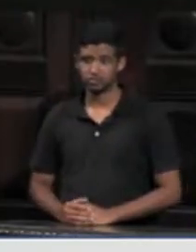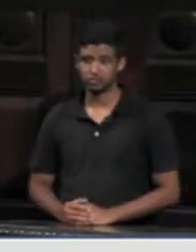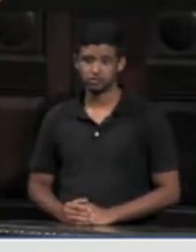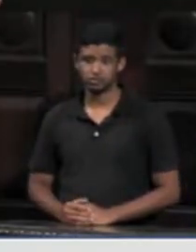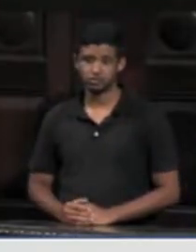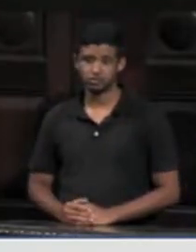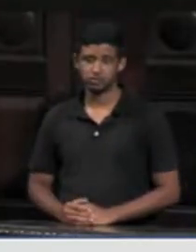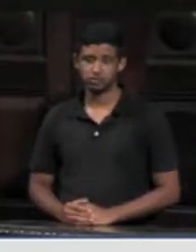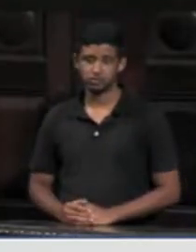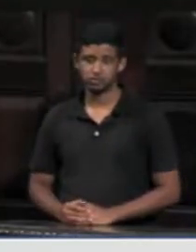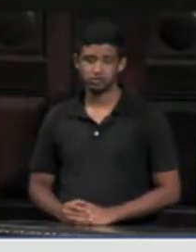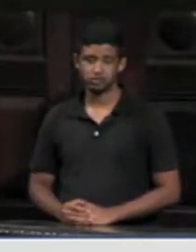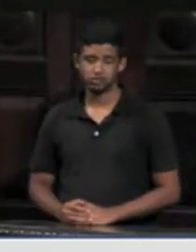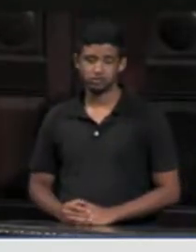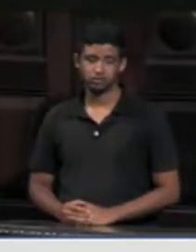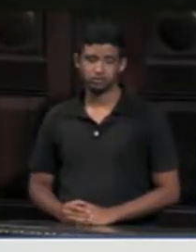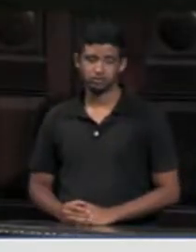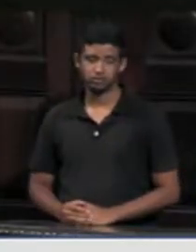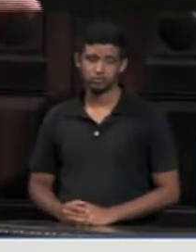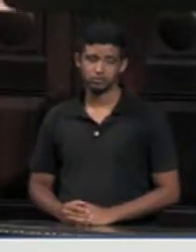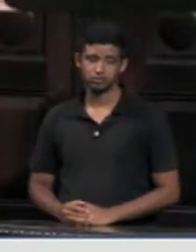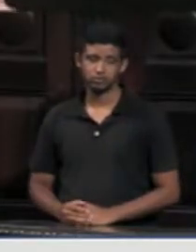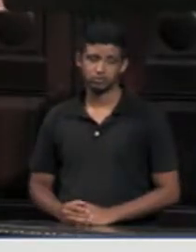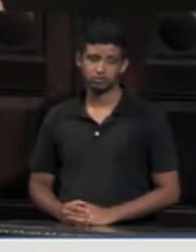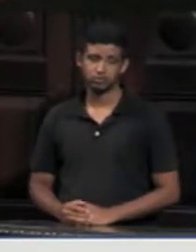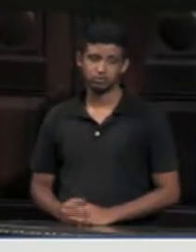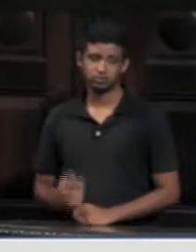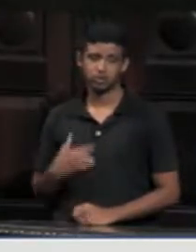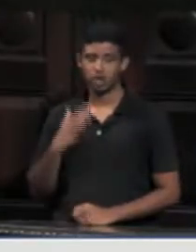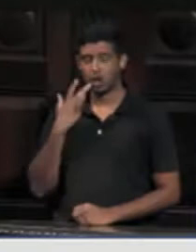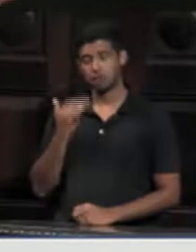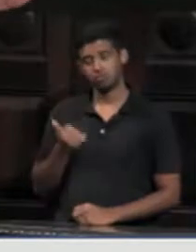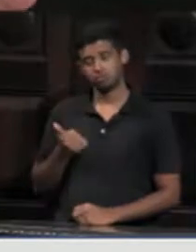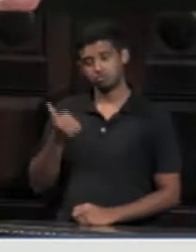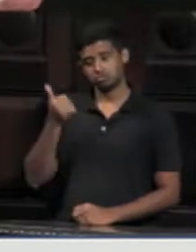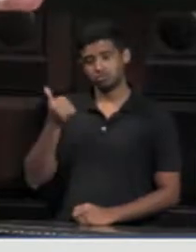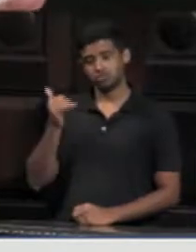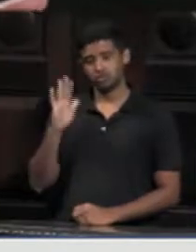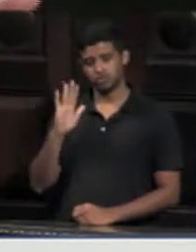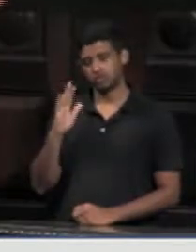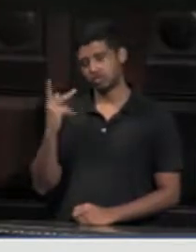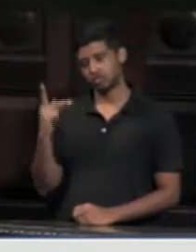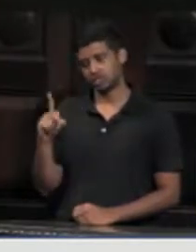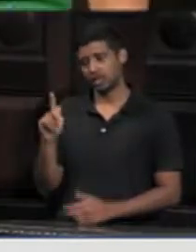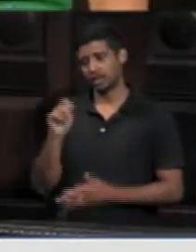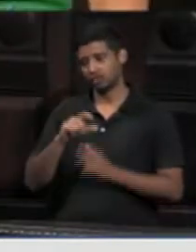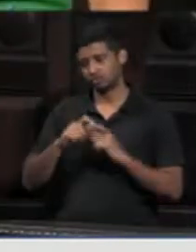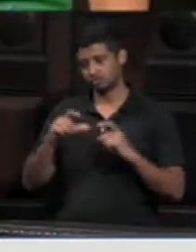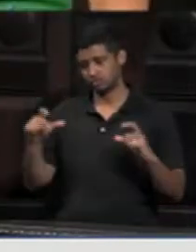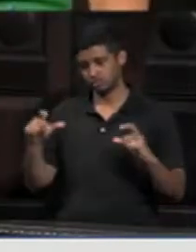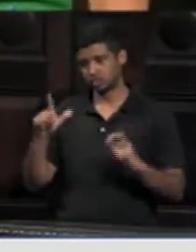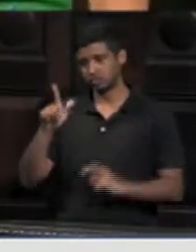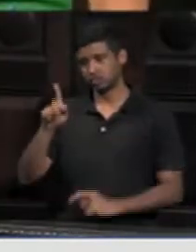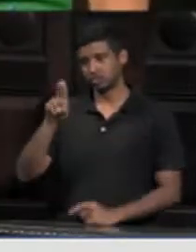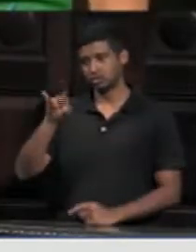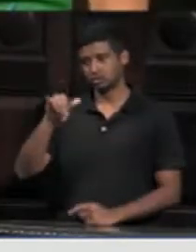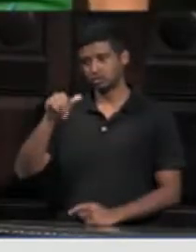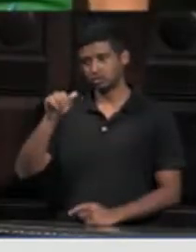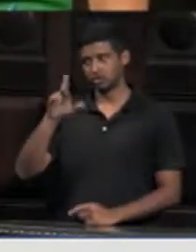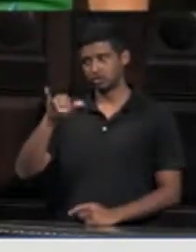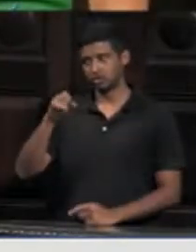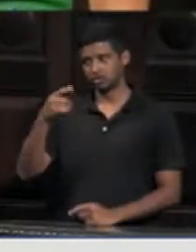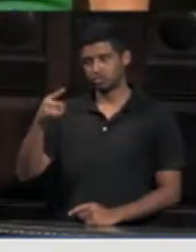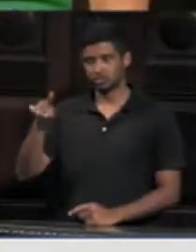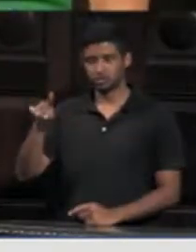Shakespeare, eu preferia que lesse um texto de Guimarães Rosa. A CBN, né? Mas é preferência